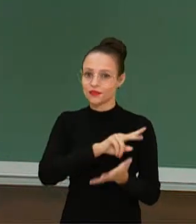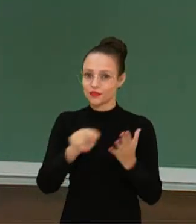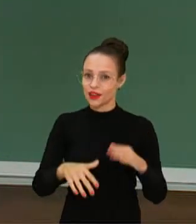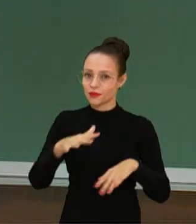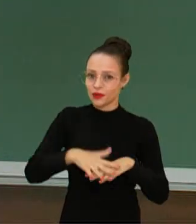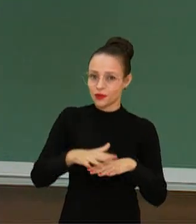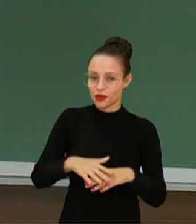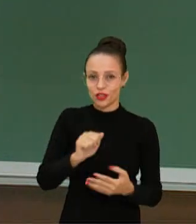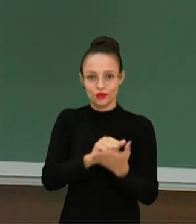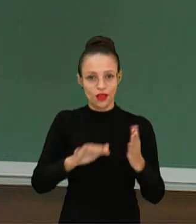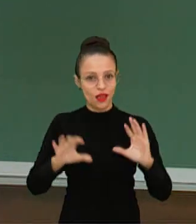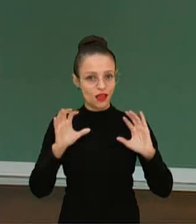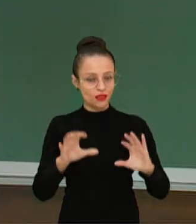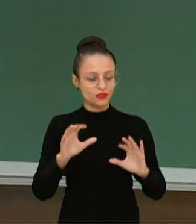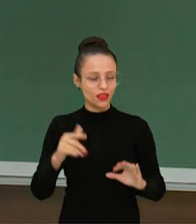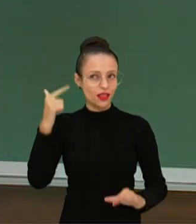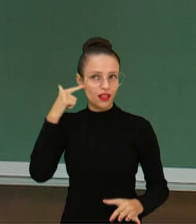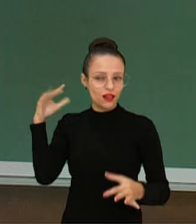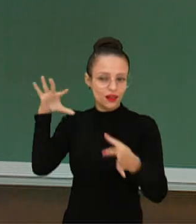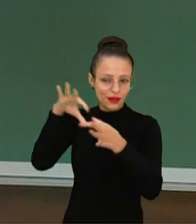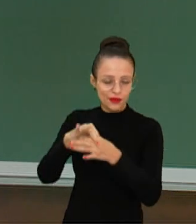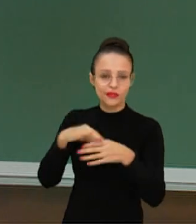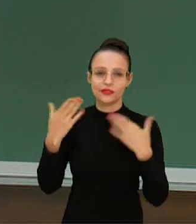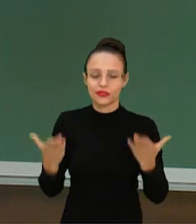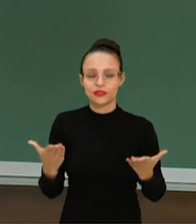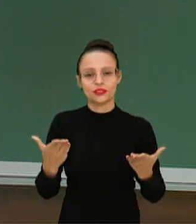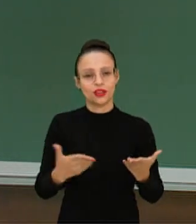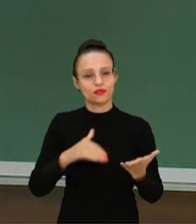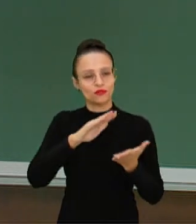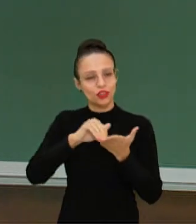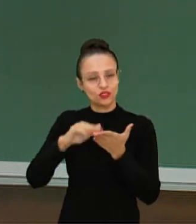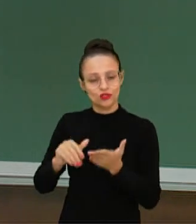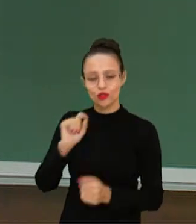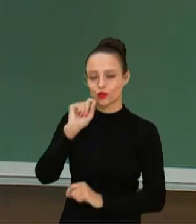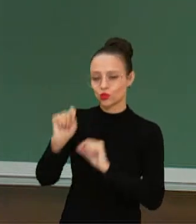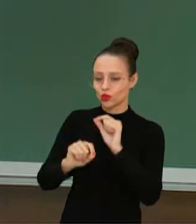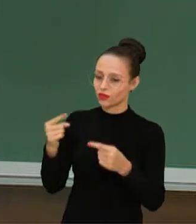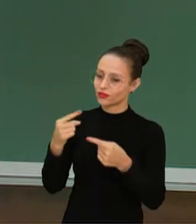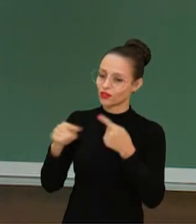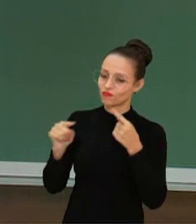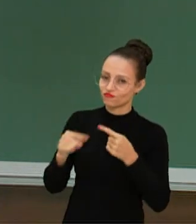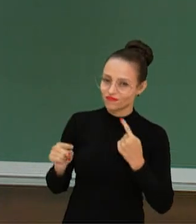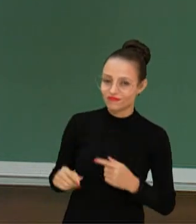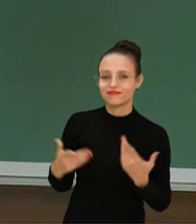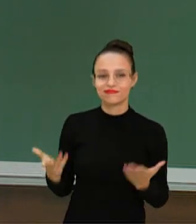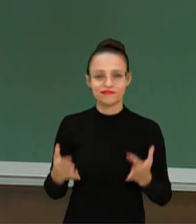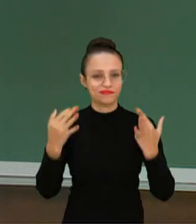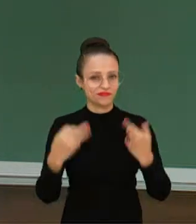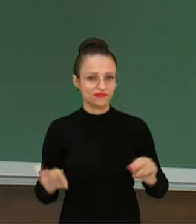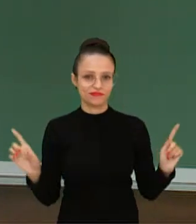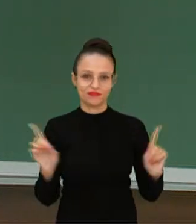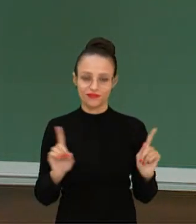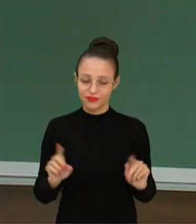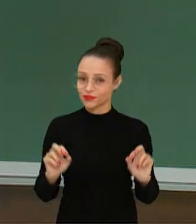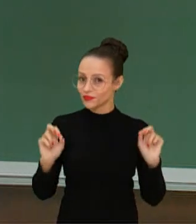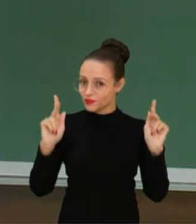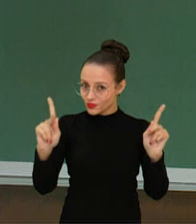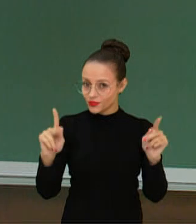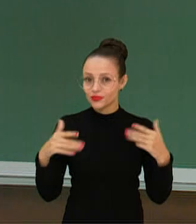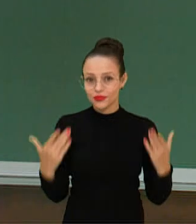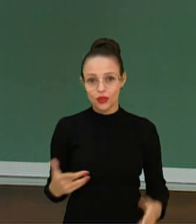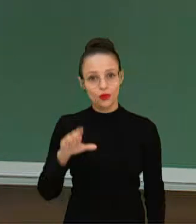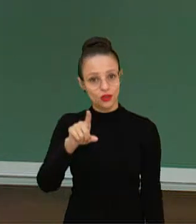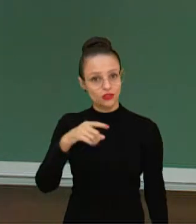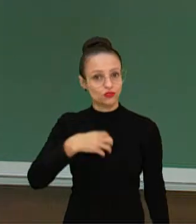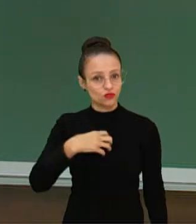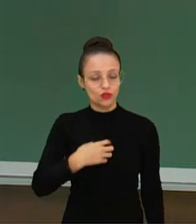dessa forma, utilizando a lógica. E você vai eliminando as opções que não te cabem, que não dão certo. Ok? Essa é uma